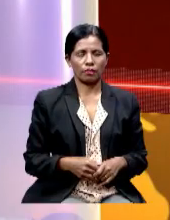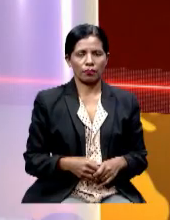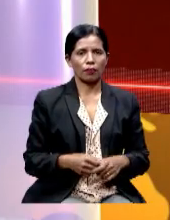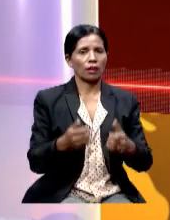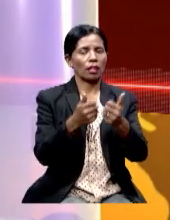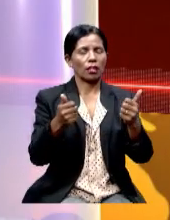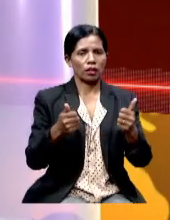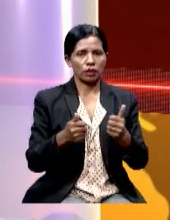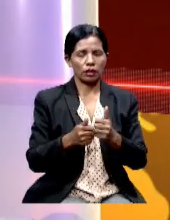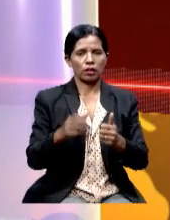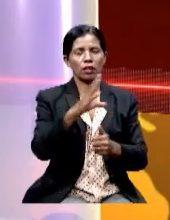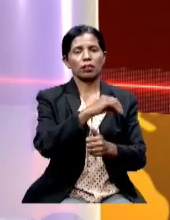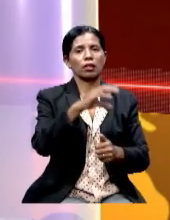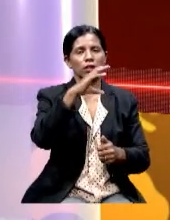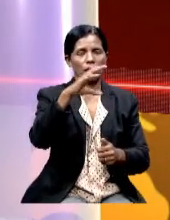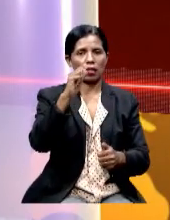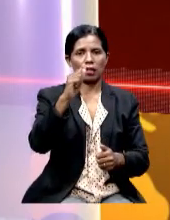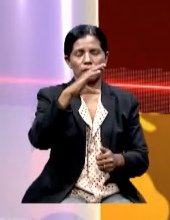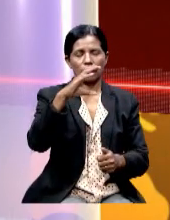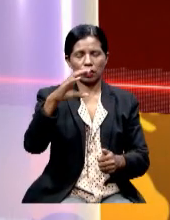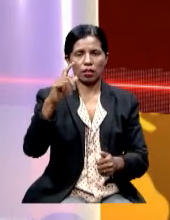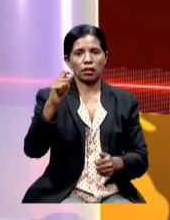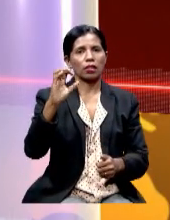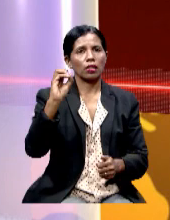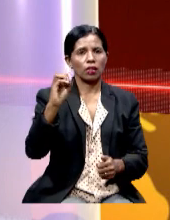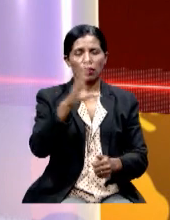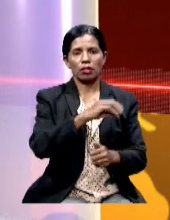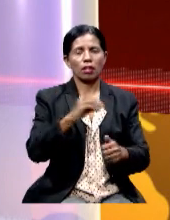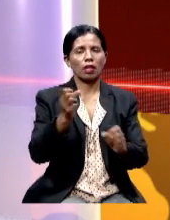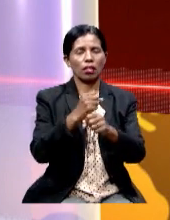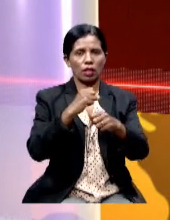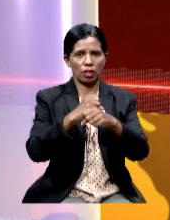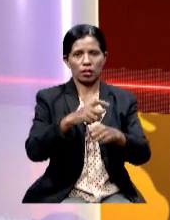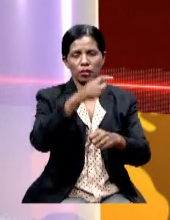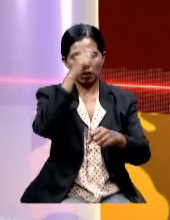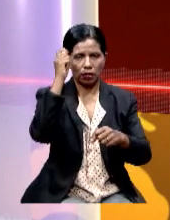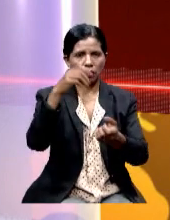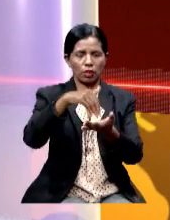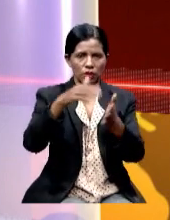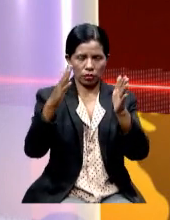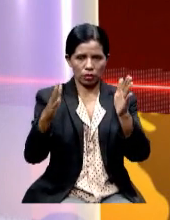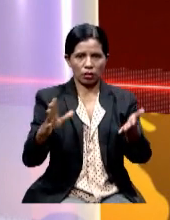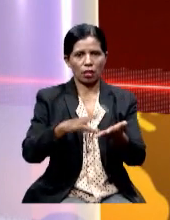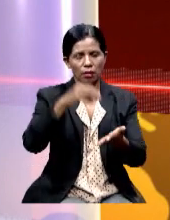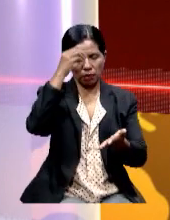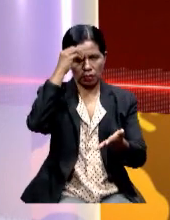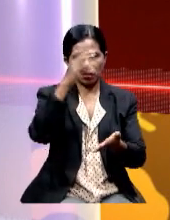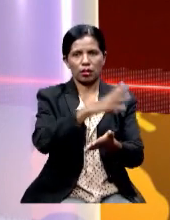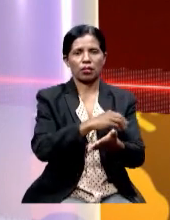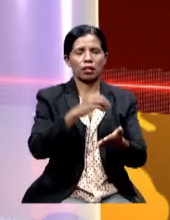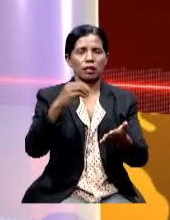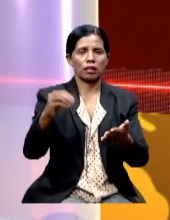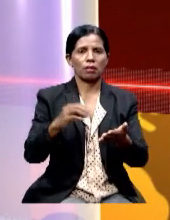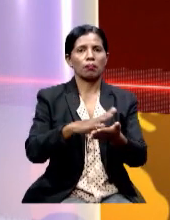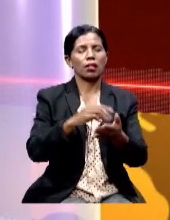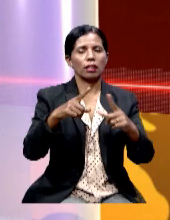Associação Comercial Comunidade Chinesa Timoruan realiza graduação dahulu para estudantes curso Lian Mandarim.